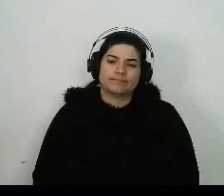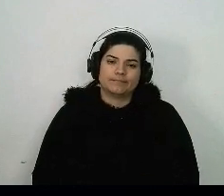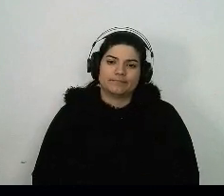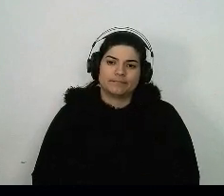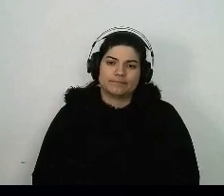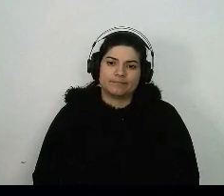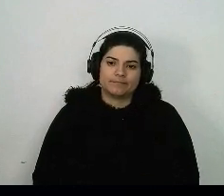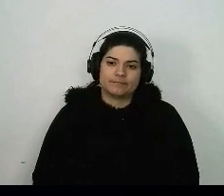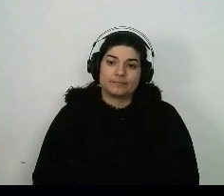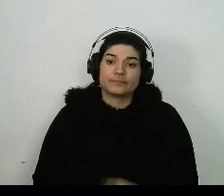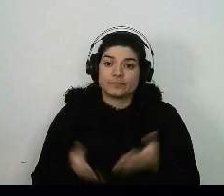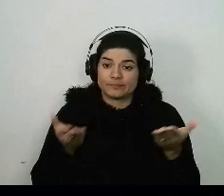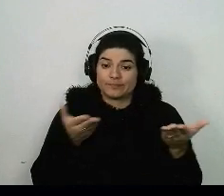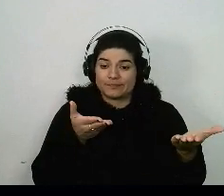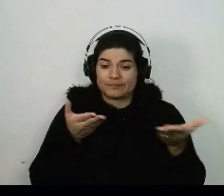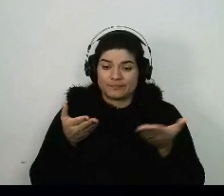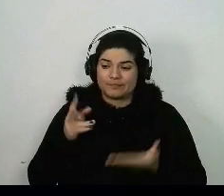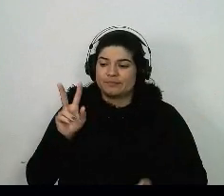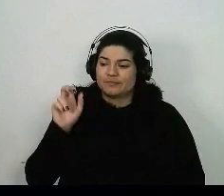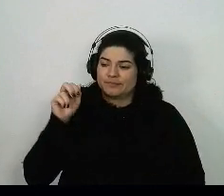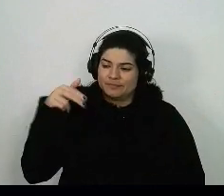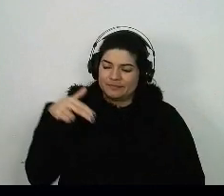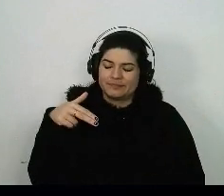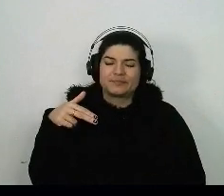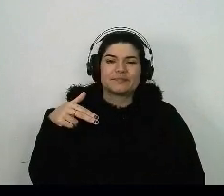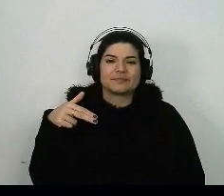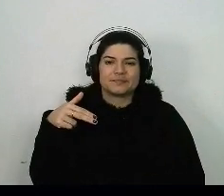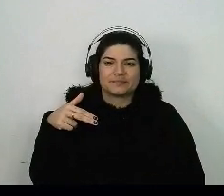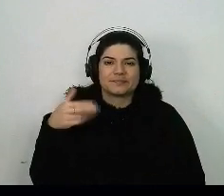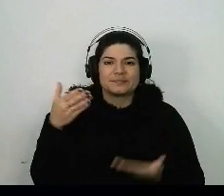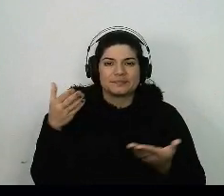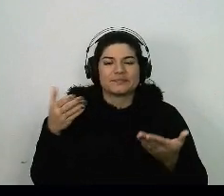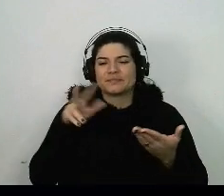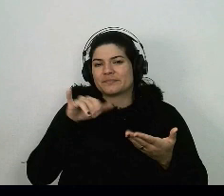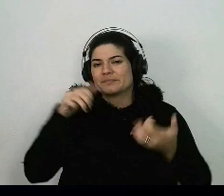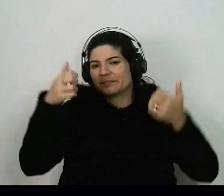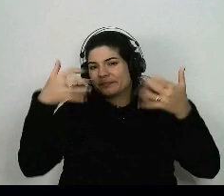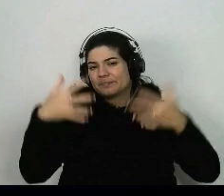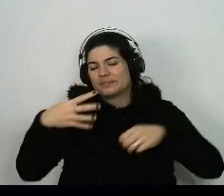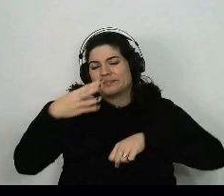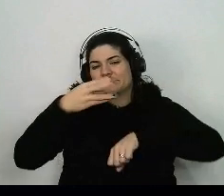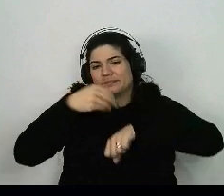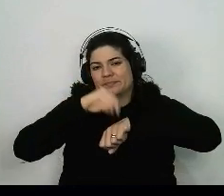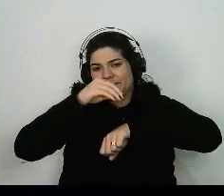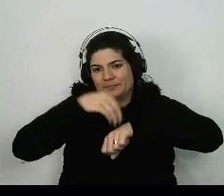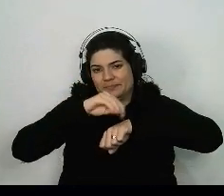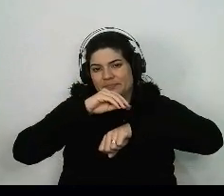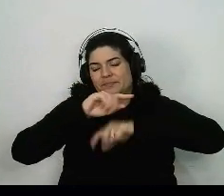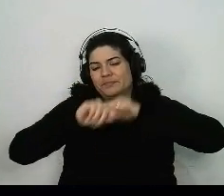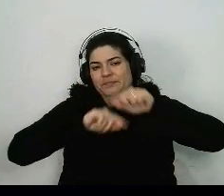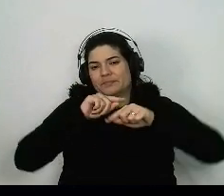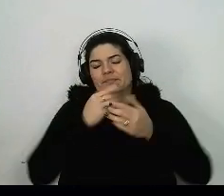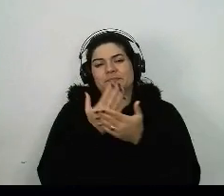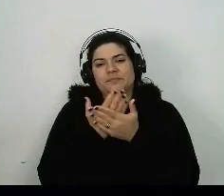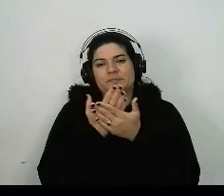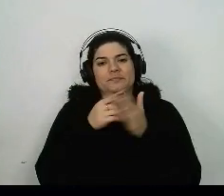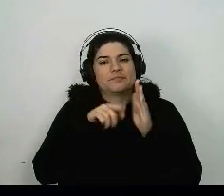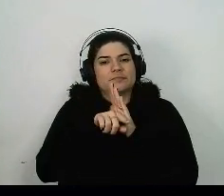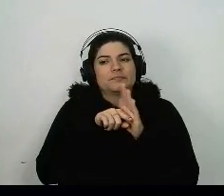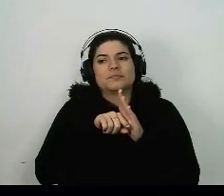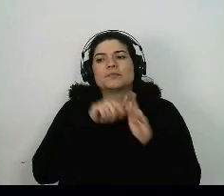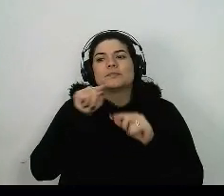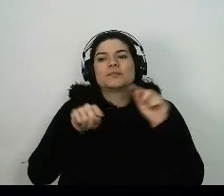Agora eu passo aqui para a Van, então ela vai dar algumas dicas aí desses estudos que a gente fez, o que a gente